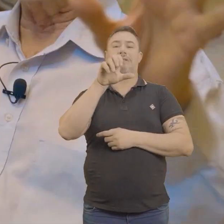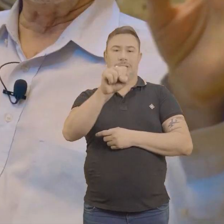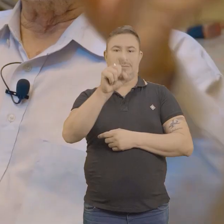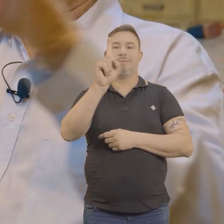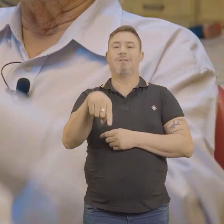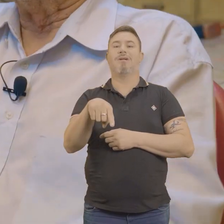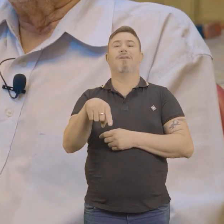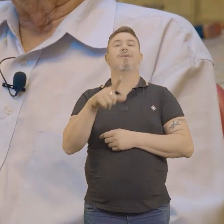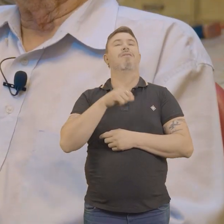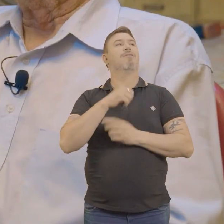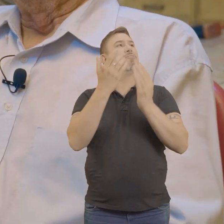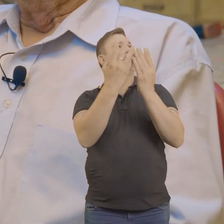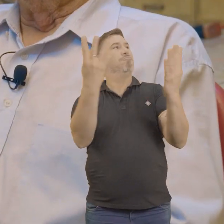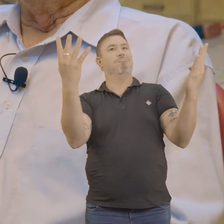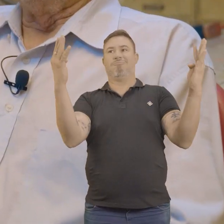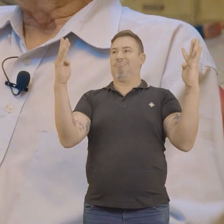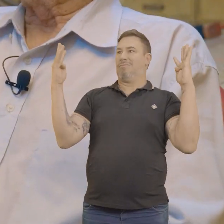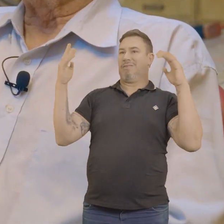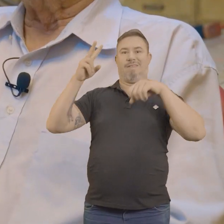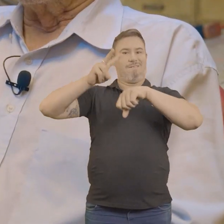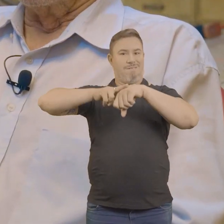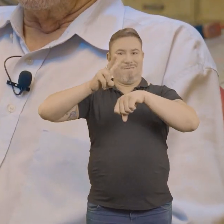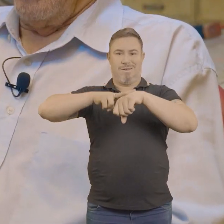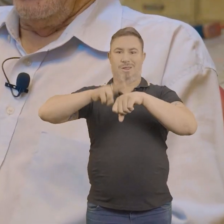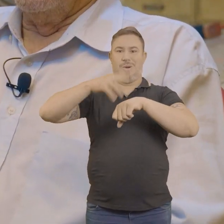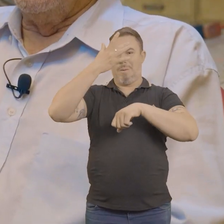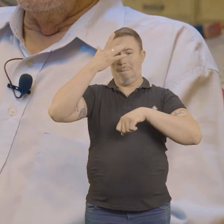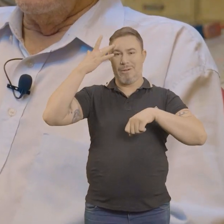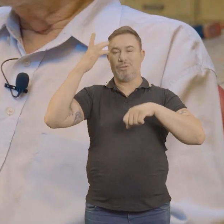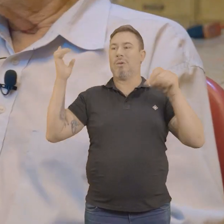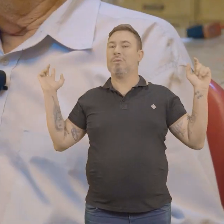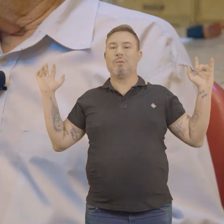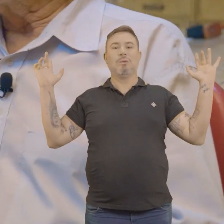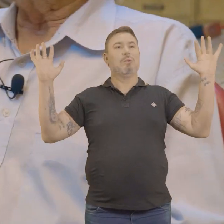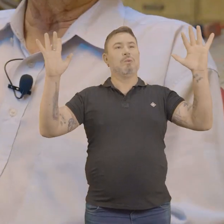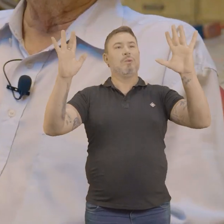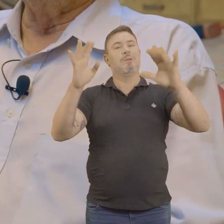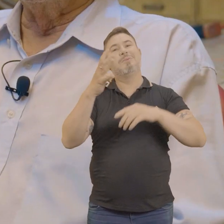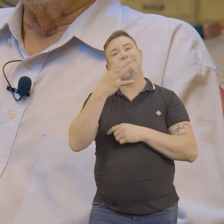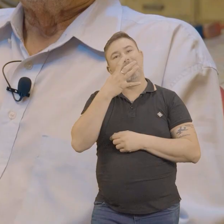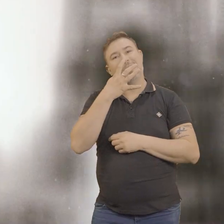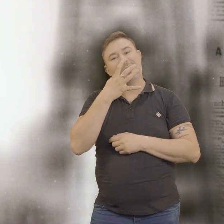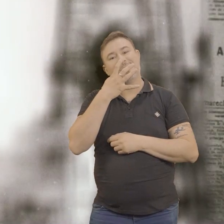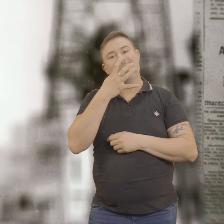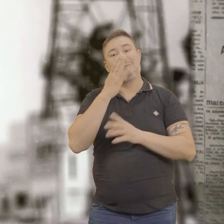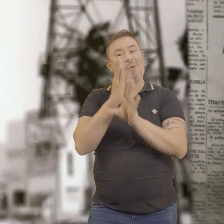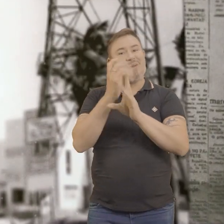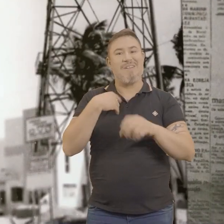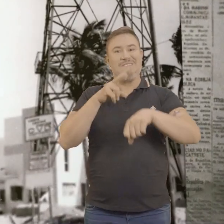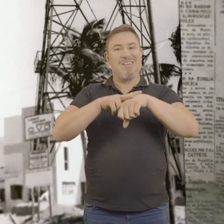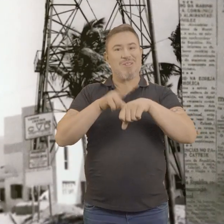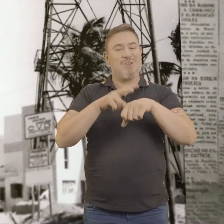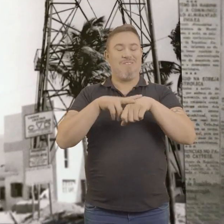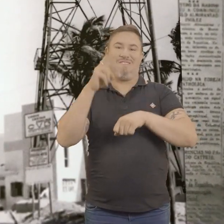vidro nas paredes dos estúdios, e a população do bairro ia lá, veio através do vidro, né?